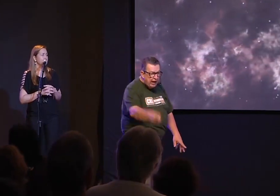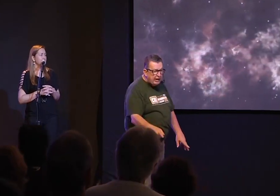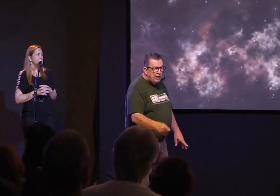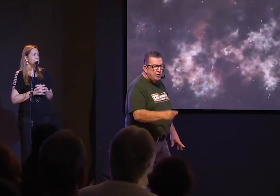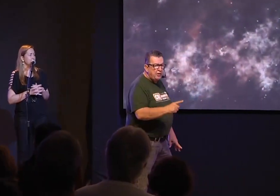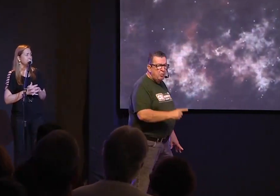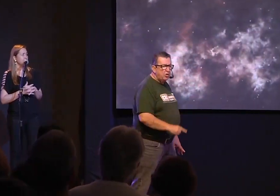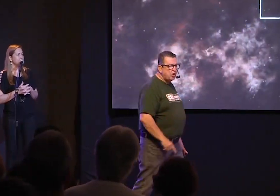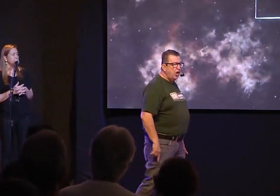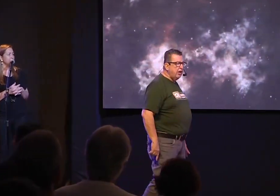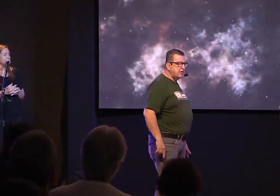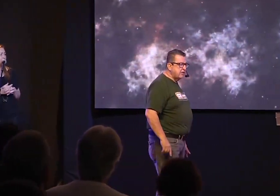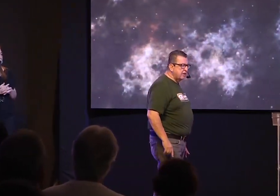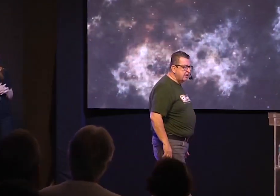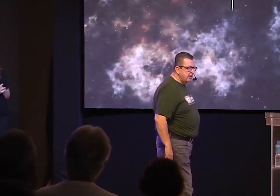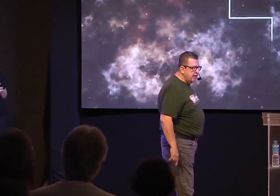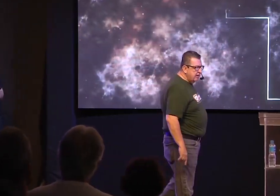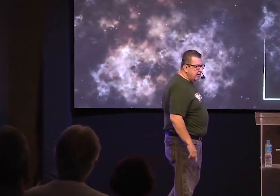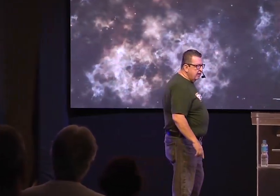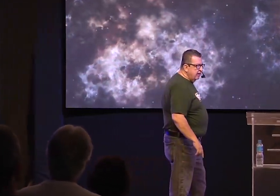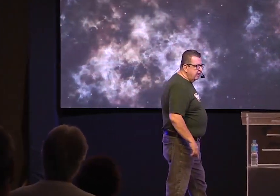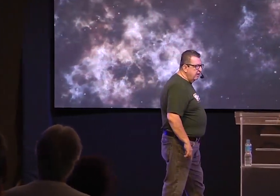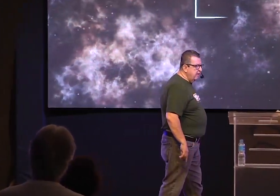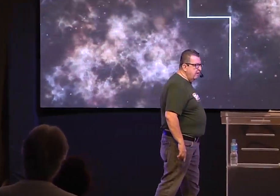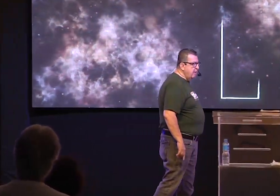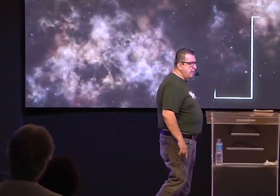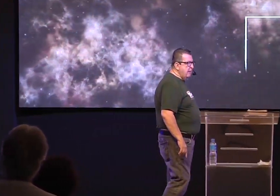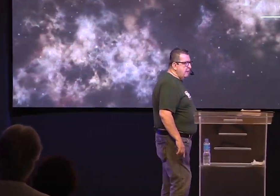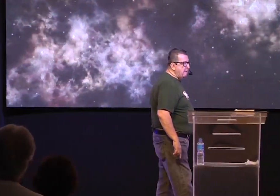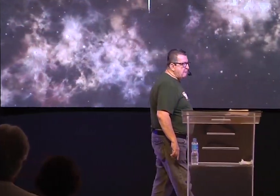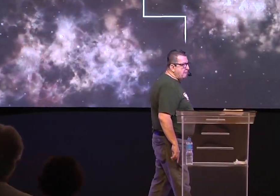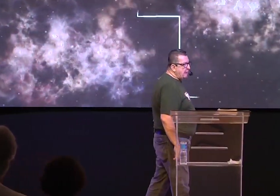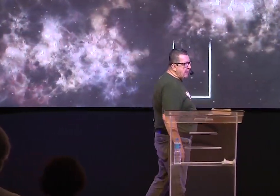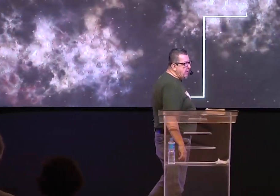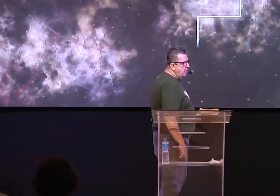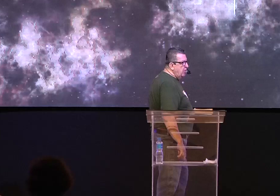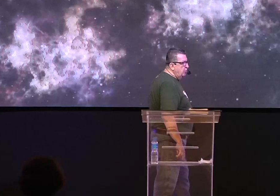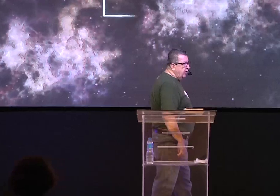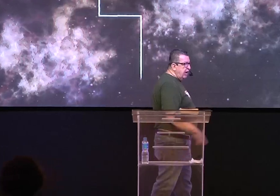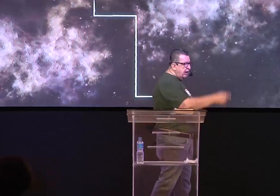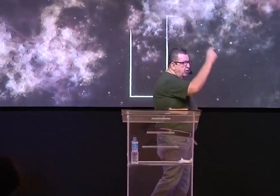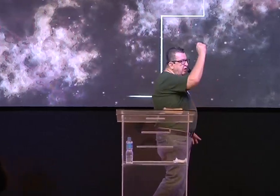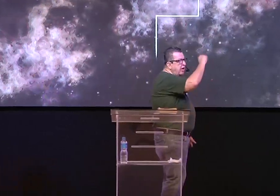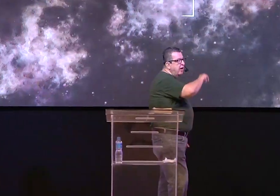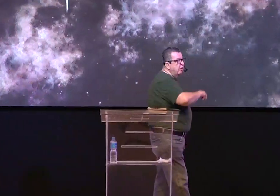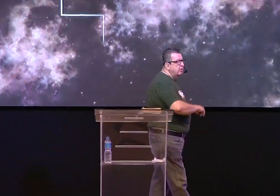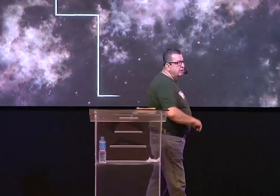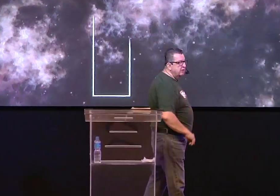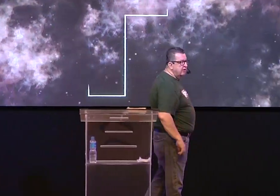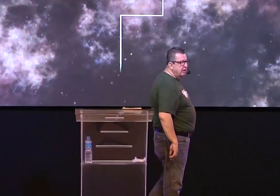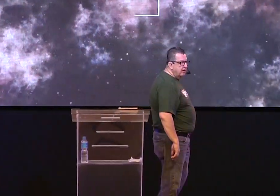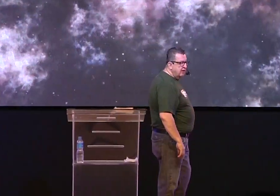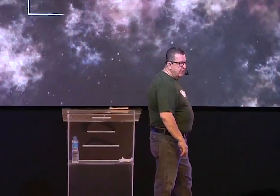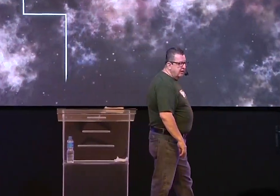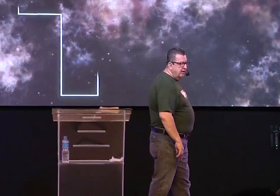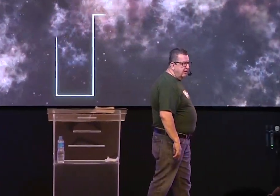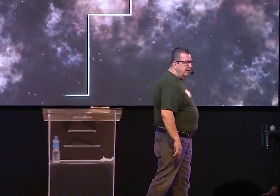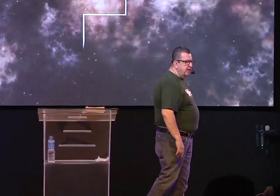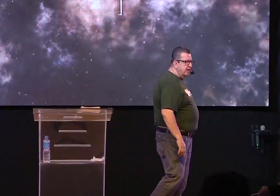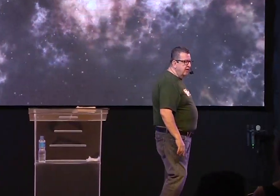doente das suas emoções. Porque ainda não entendeu.